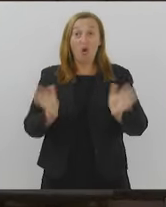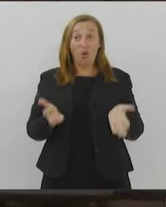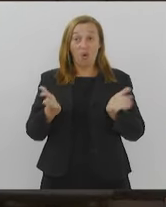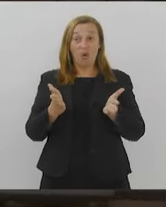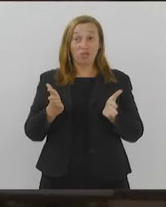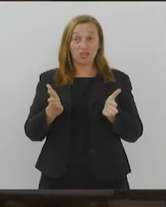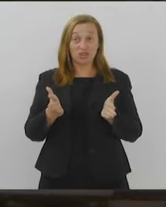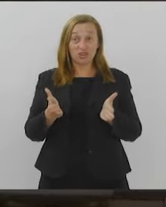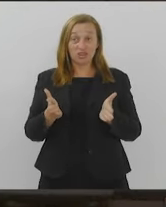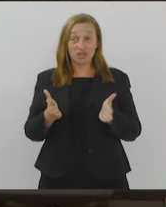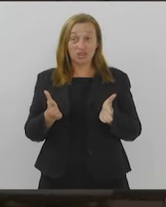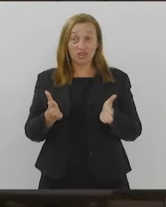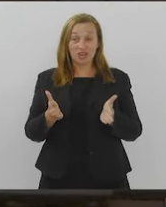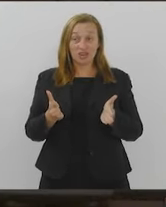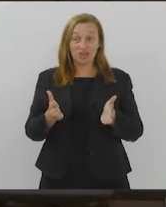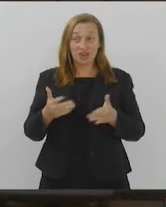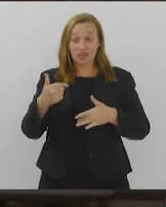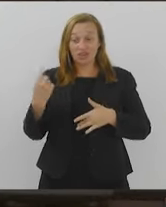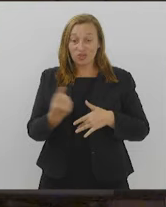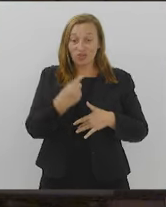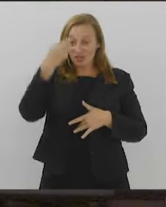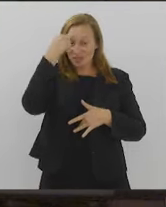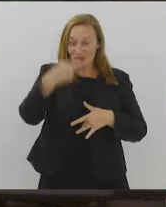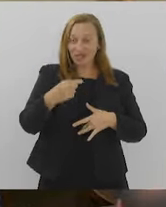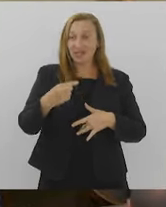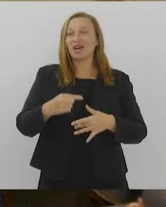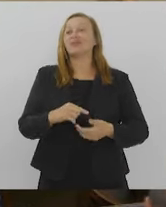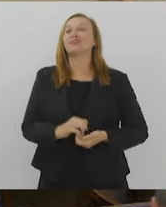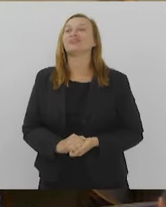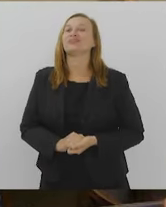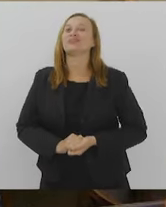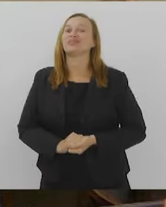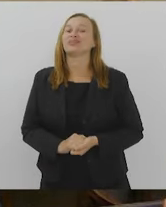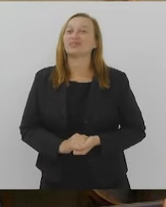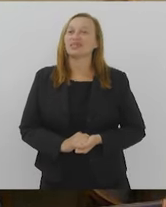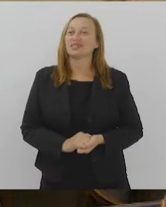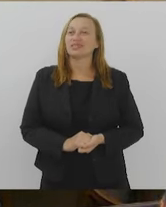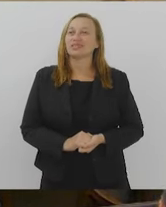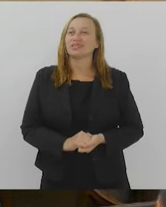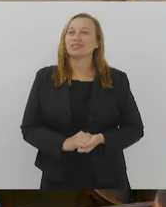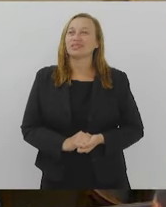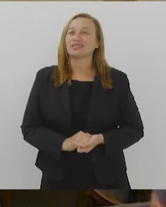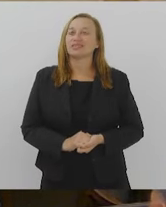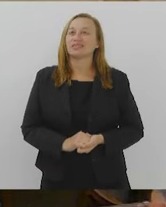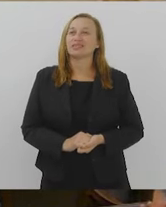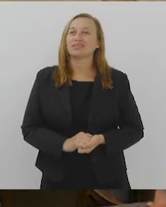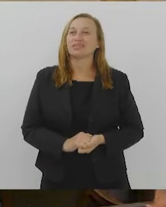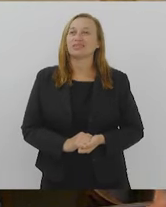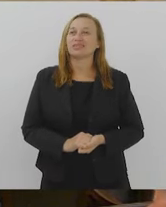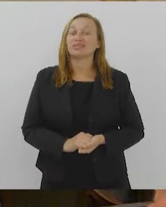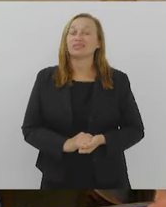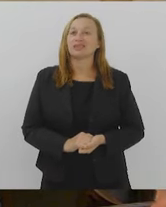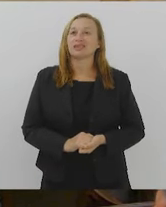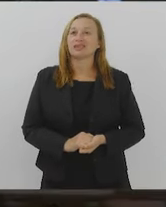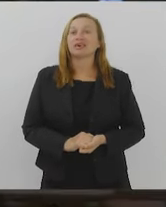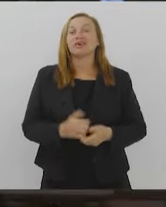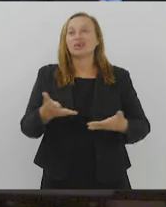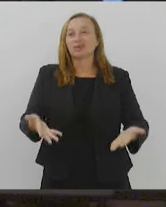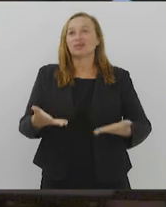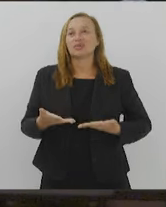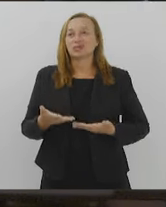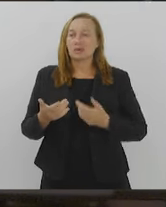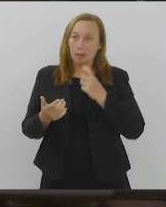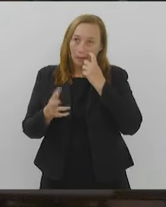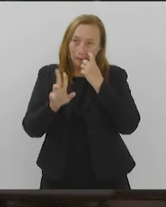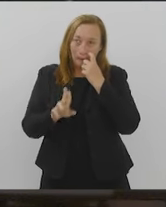o comando aqui é nosso. Aleluia! Vamos lá. Fazer, eu convido para fazer